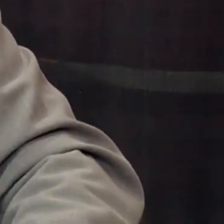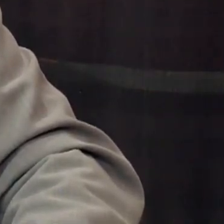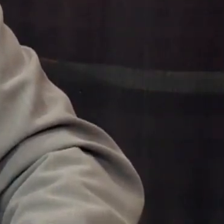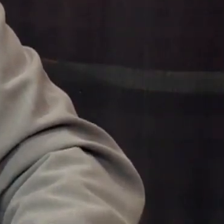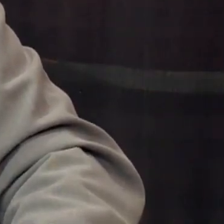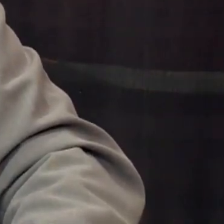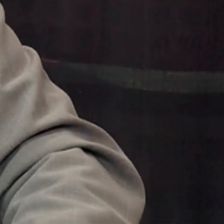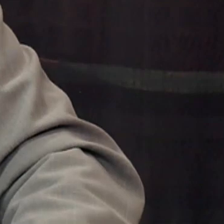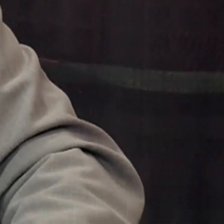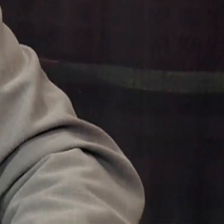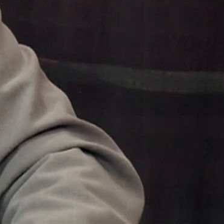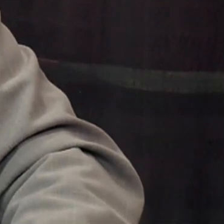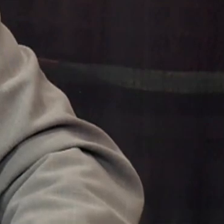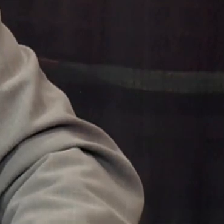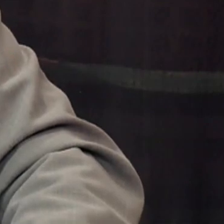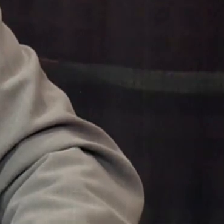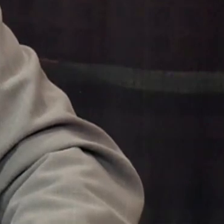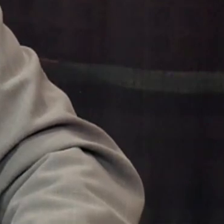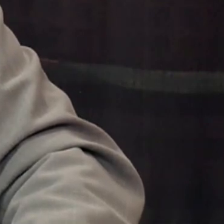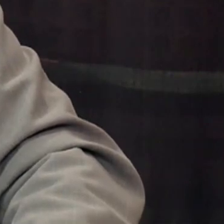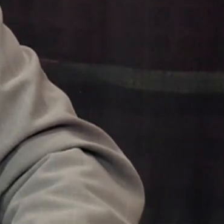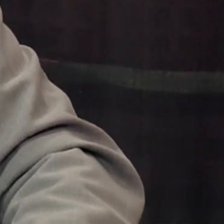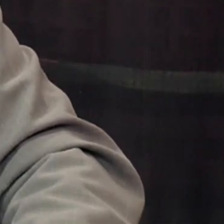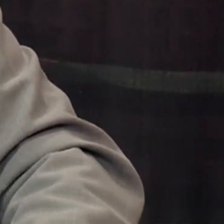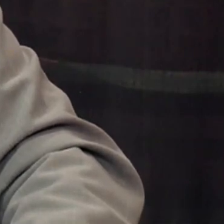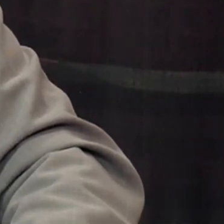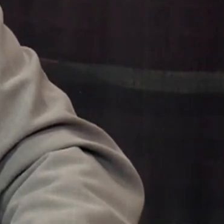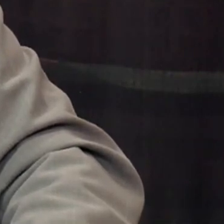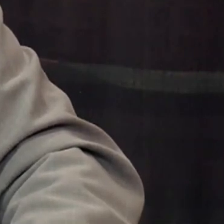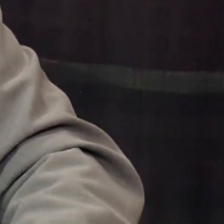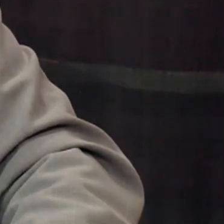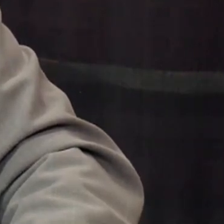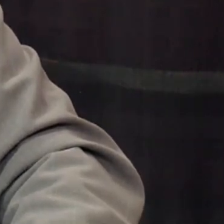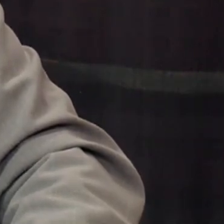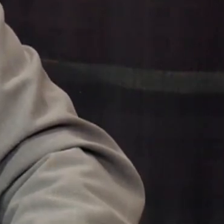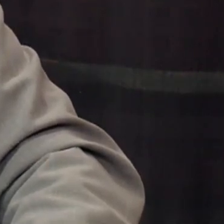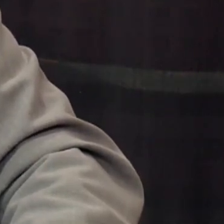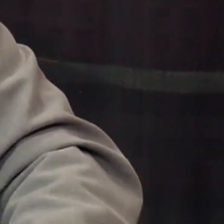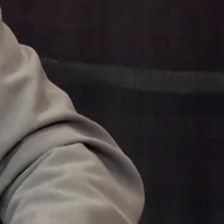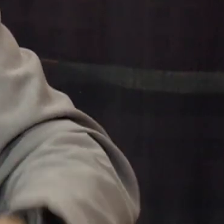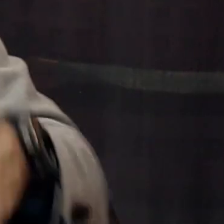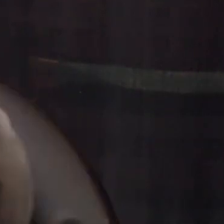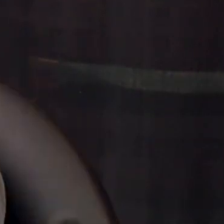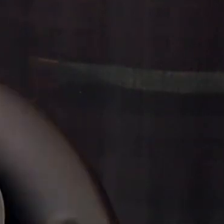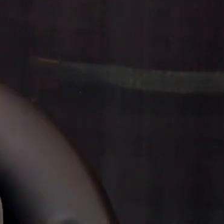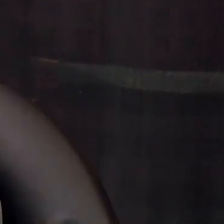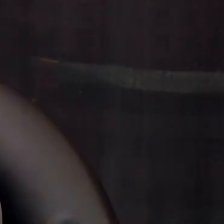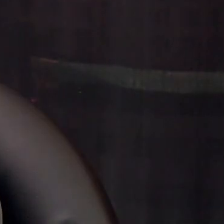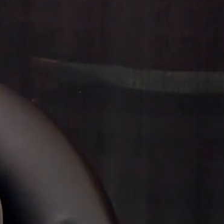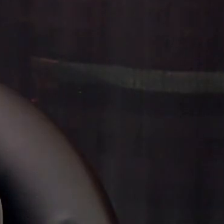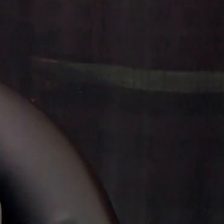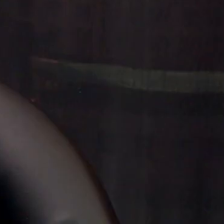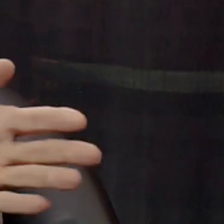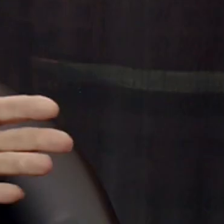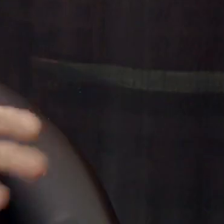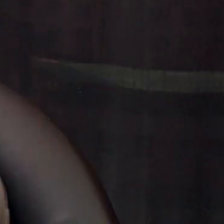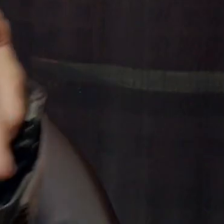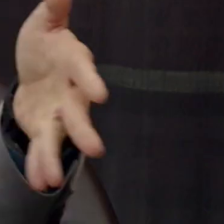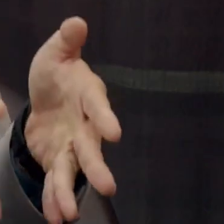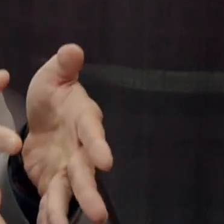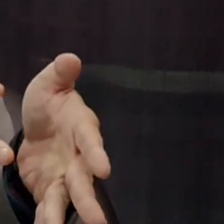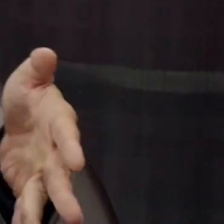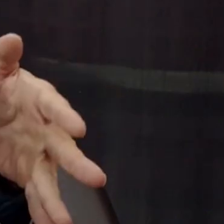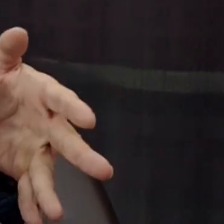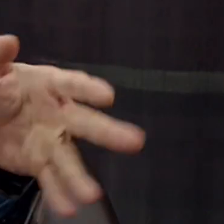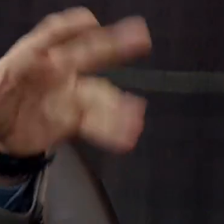Então é importante a pessoa ter a identidade dela, ter os gostos dela, ter os hobbies dela, ter a vida dela e ter a vida dois. Tem que ter as duas coisas. Tem que ter